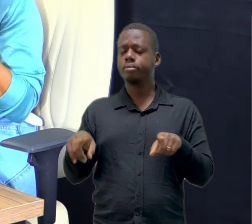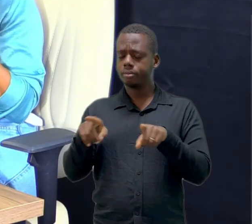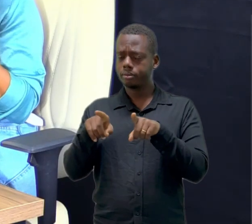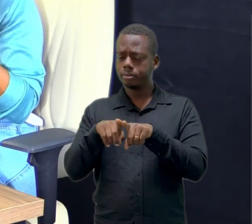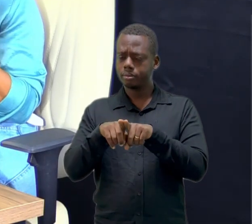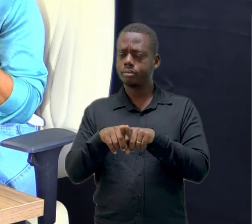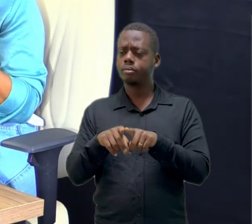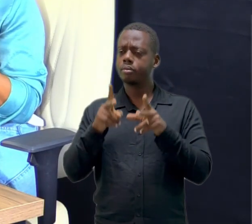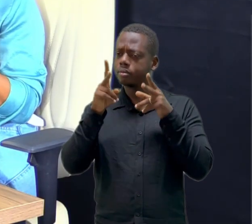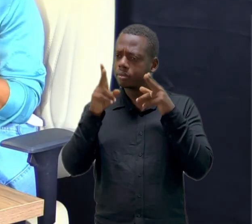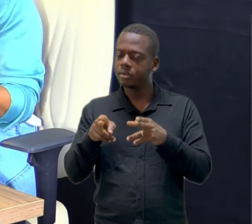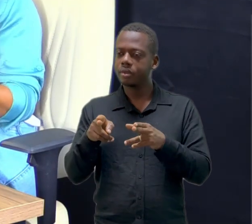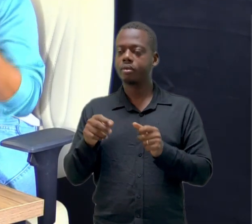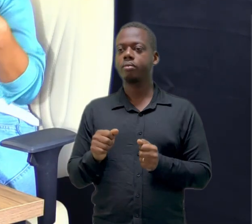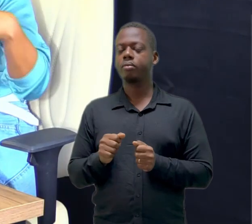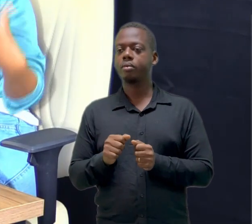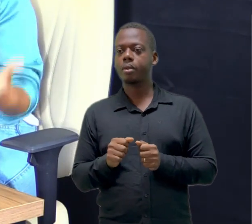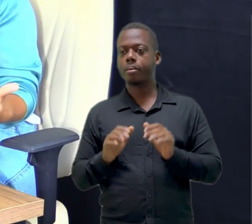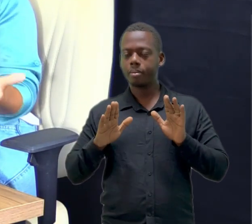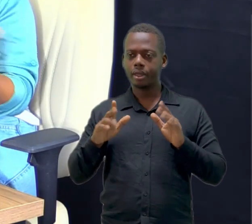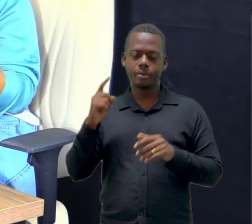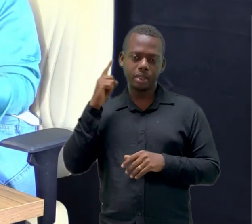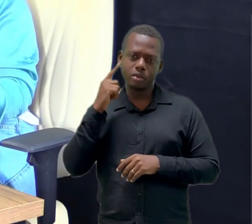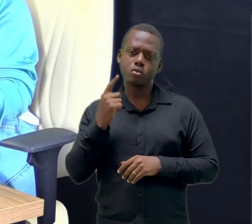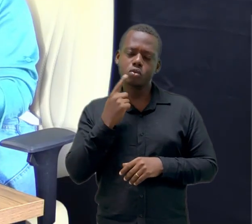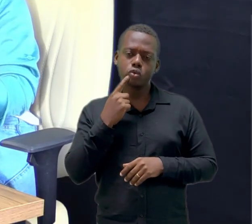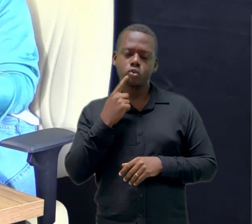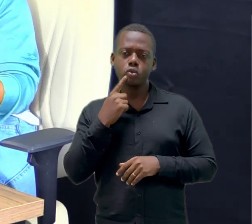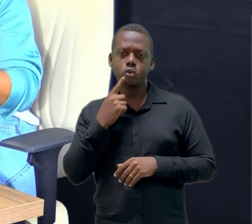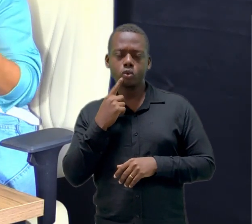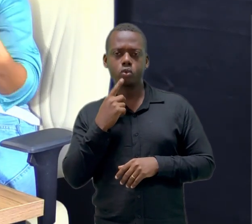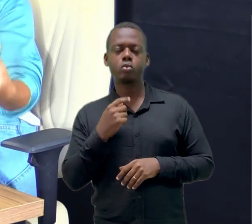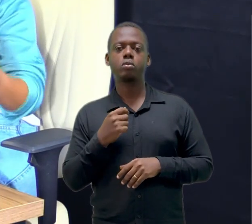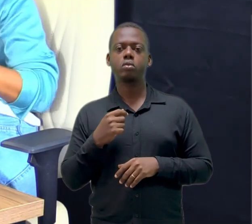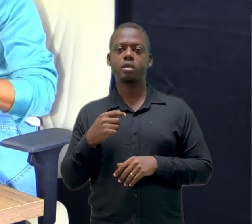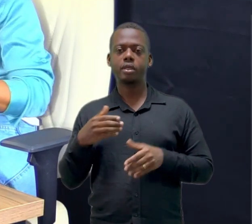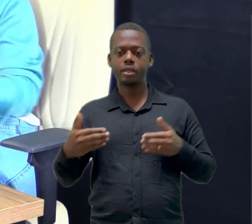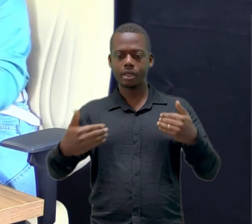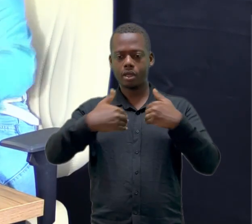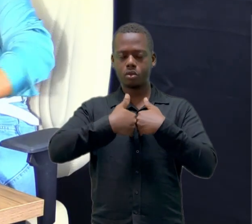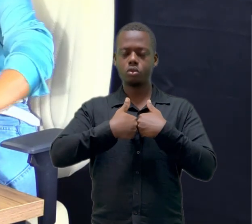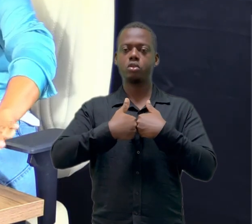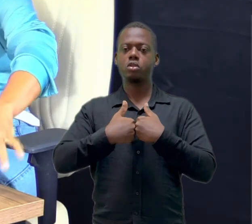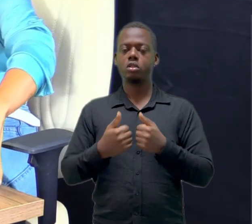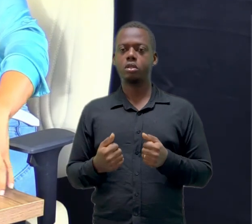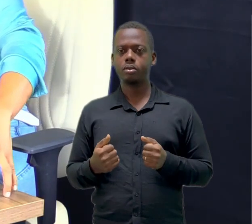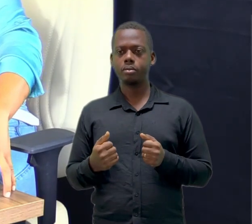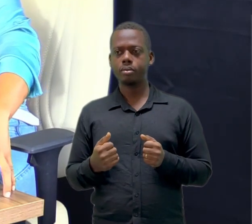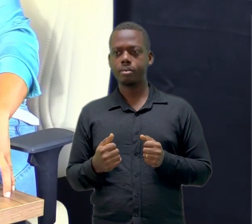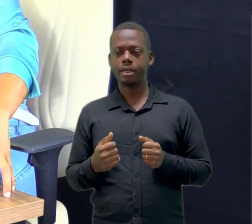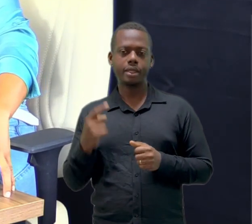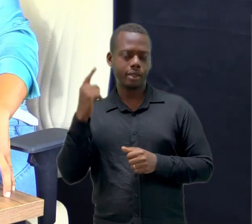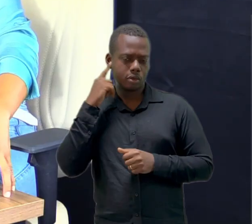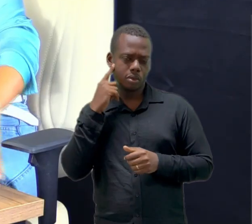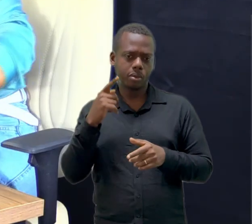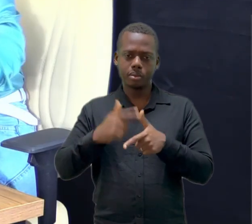não tem comprometimento cognitivo, não. Perfeito. Porém, nós temos surdos que, além de surdez, ele tem autismo, mas não é a surdez em